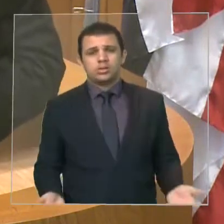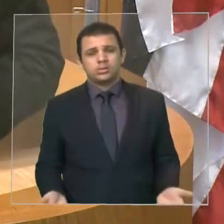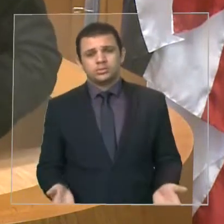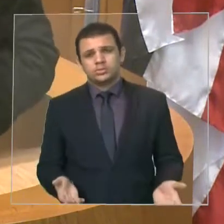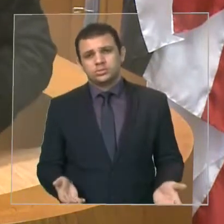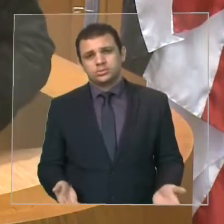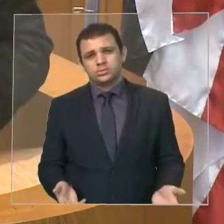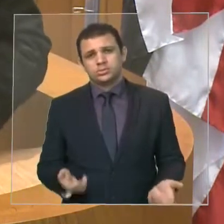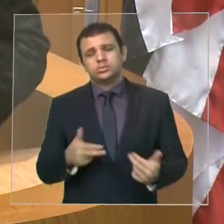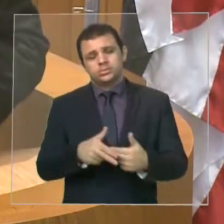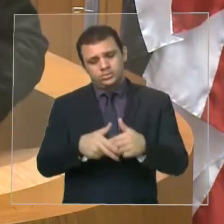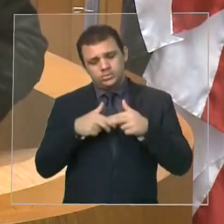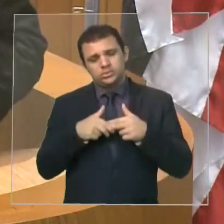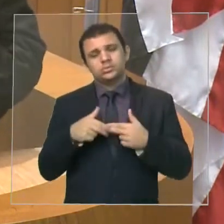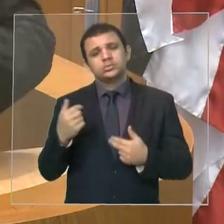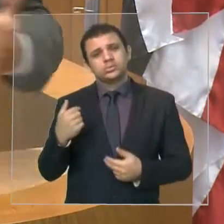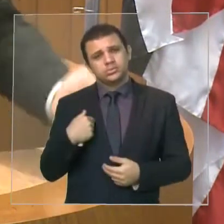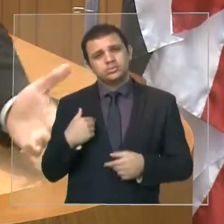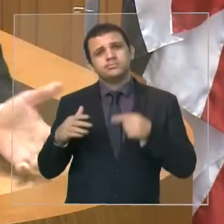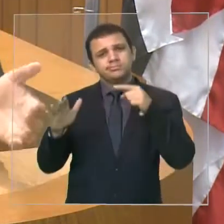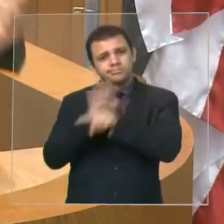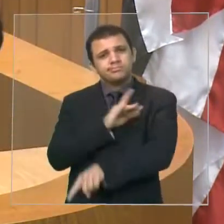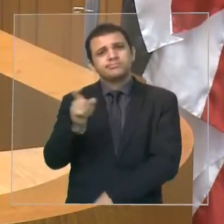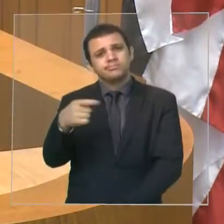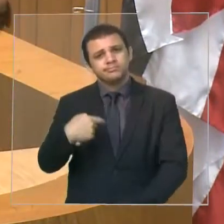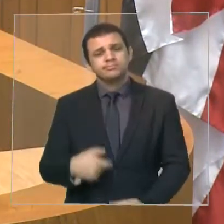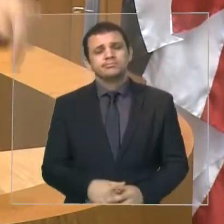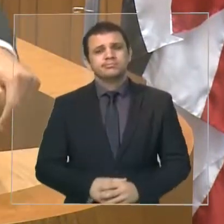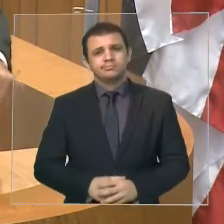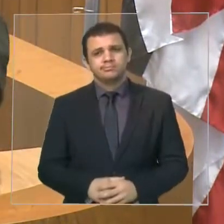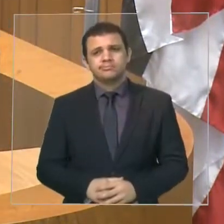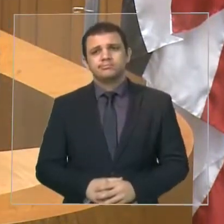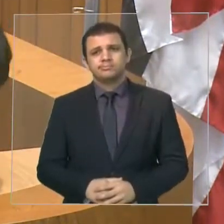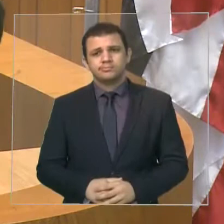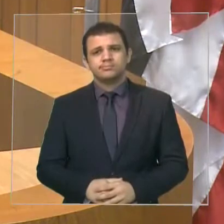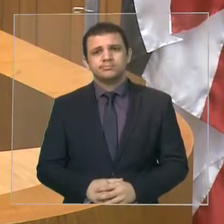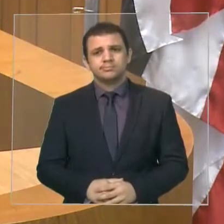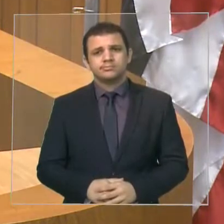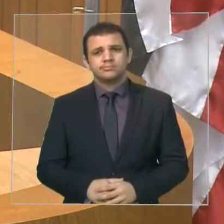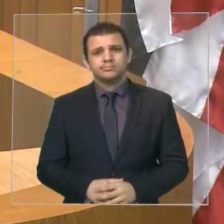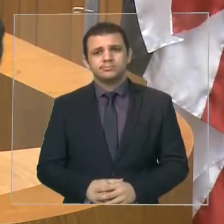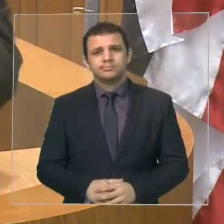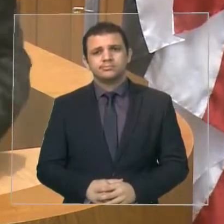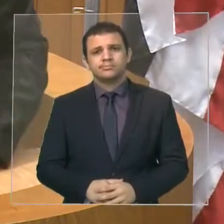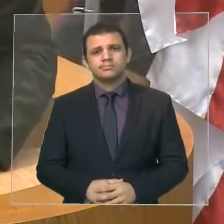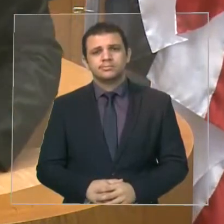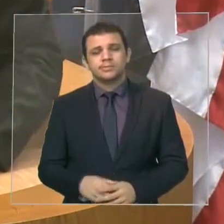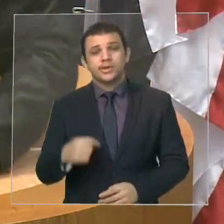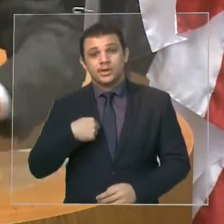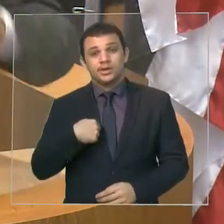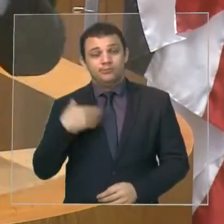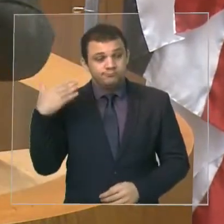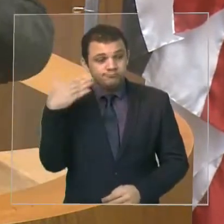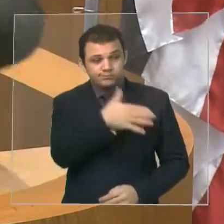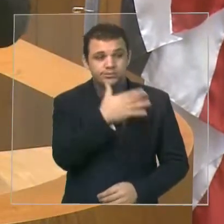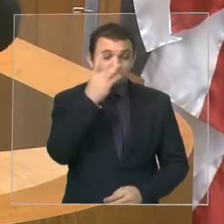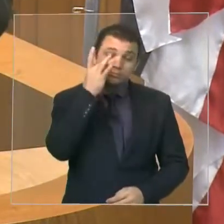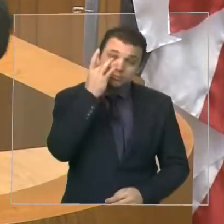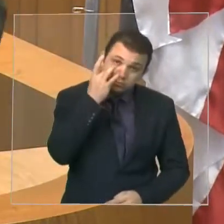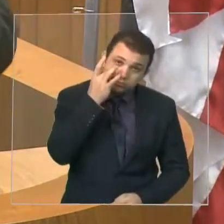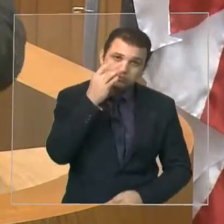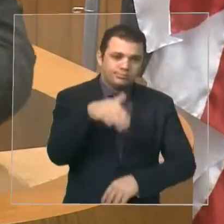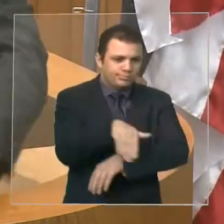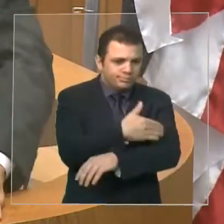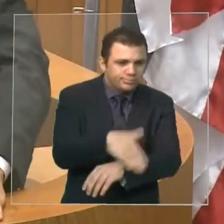estamos cobrando. O que nós fizemos foi exatamente em loco, andando nas ruas. Mesmo que as ruas